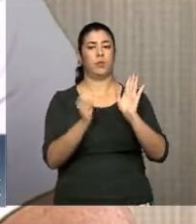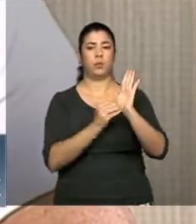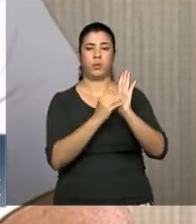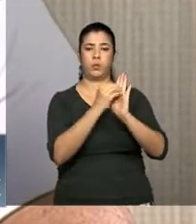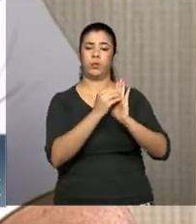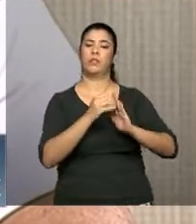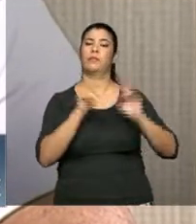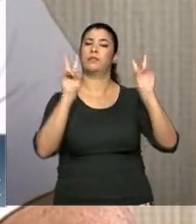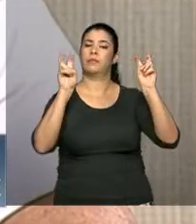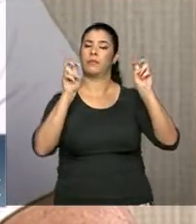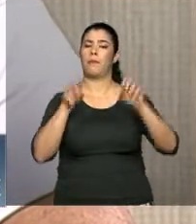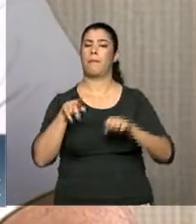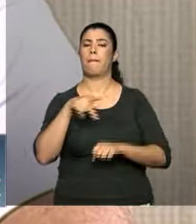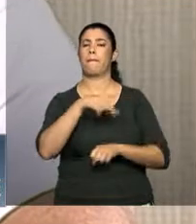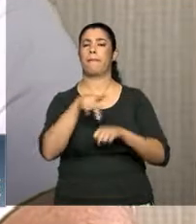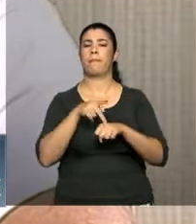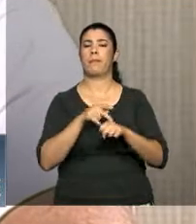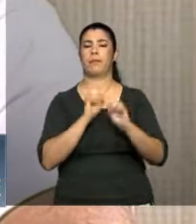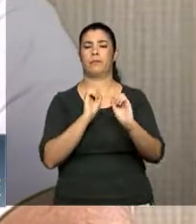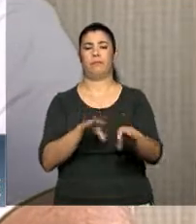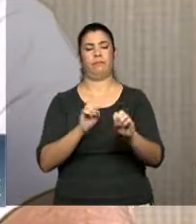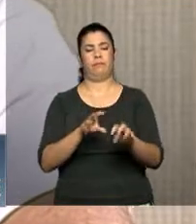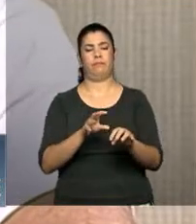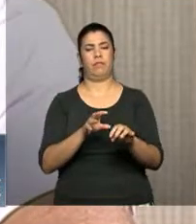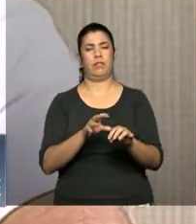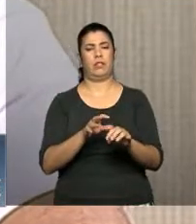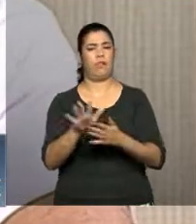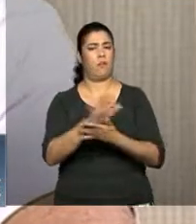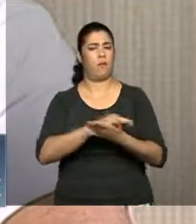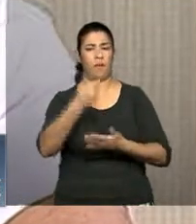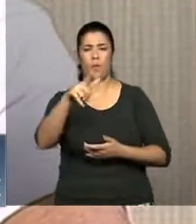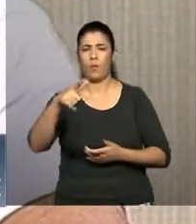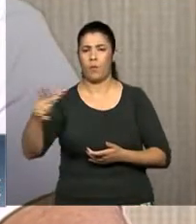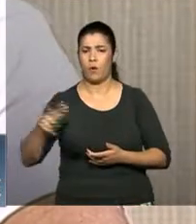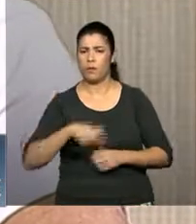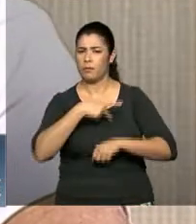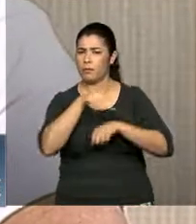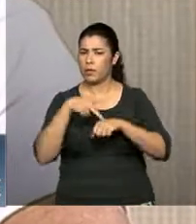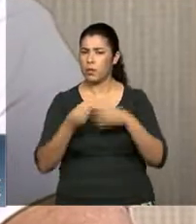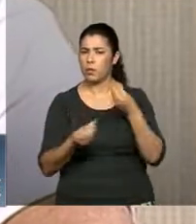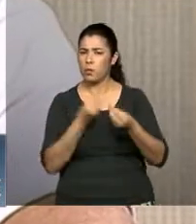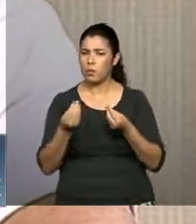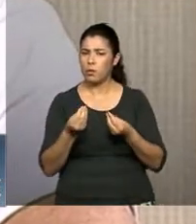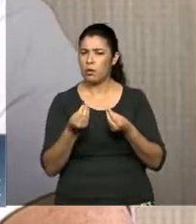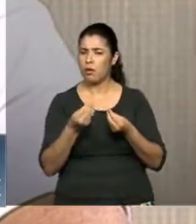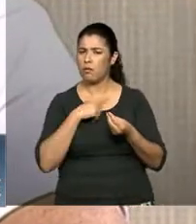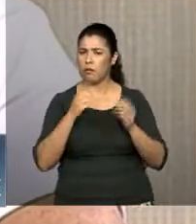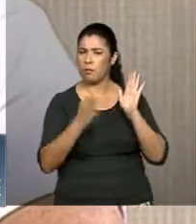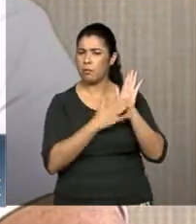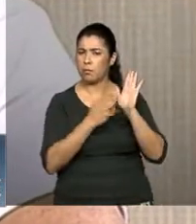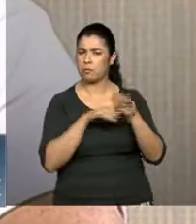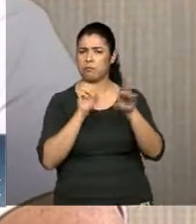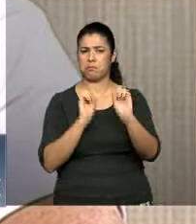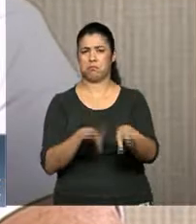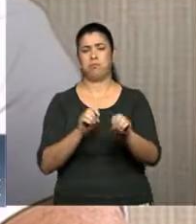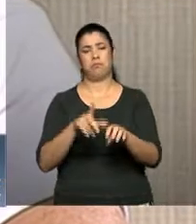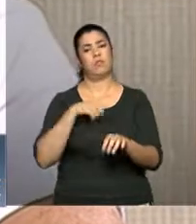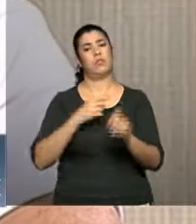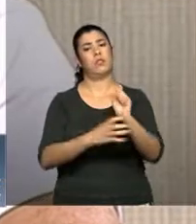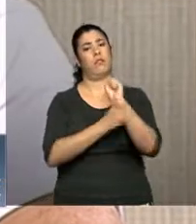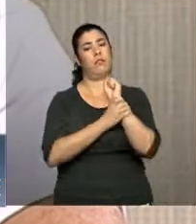educadora porque nenhuma pátria pode se propor ser educadora não tendo a garantia